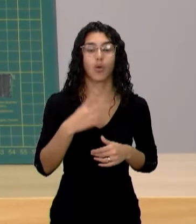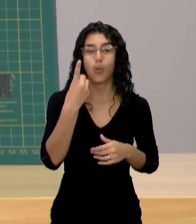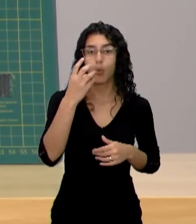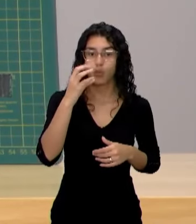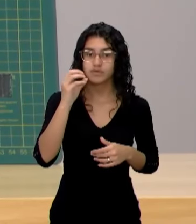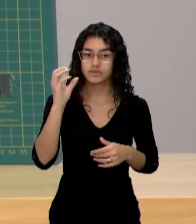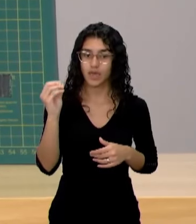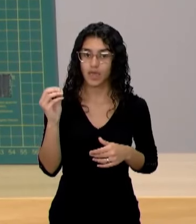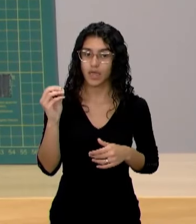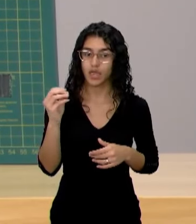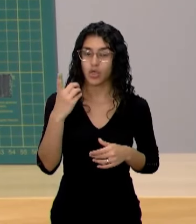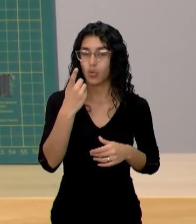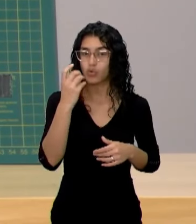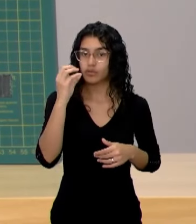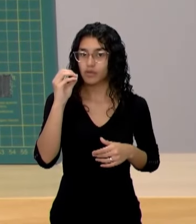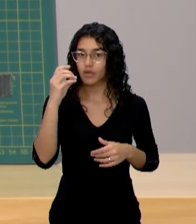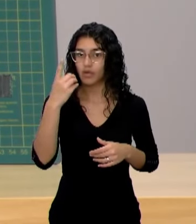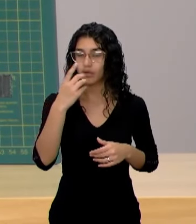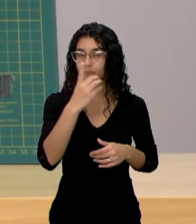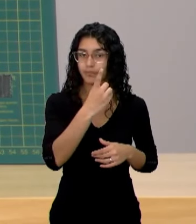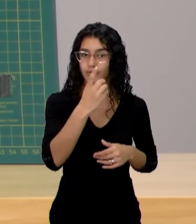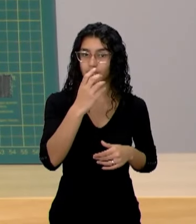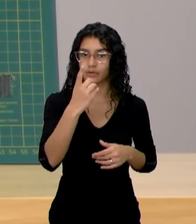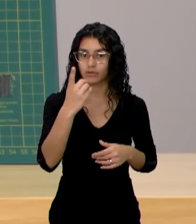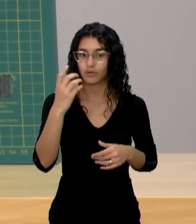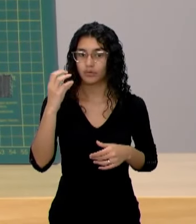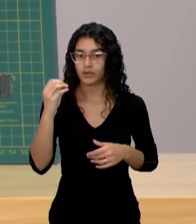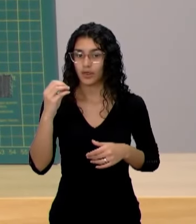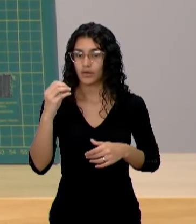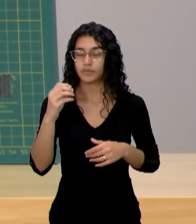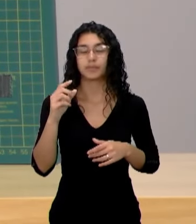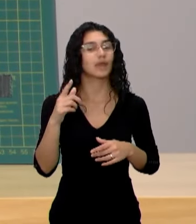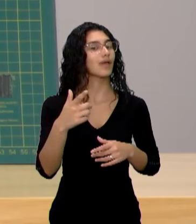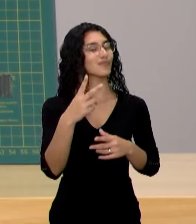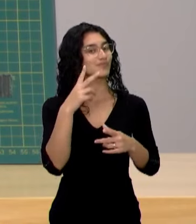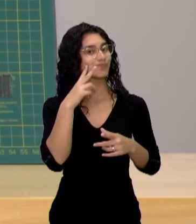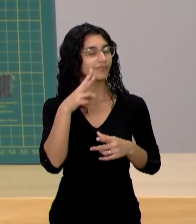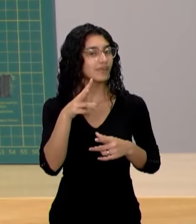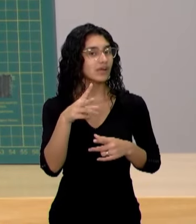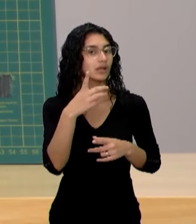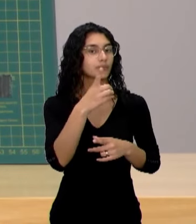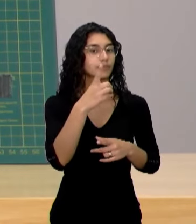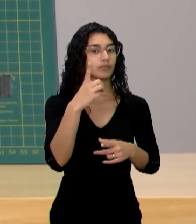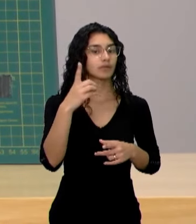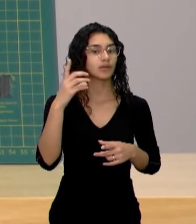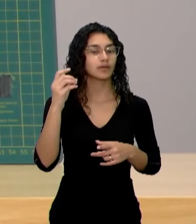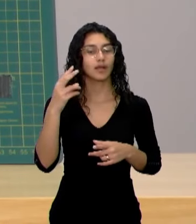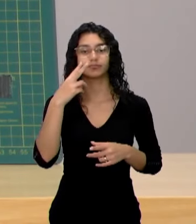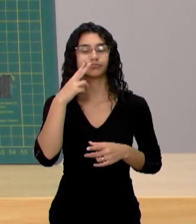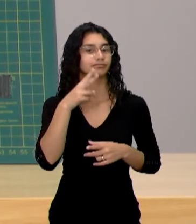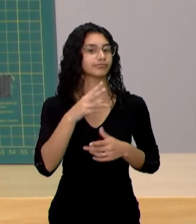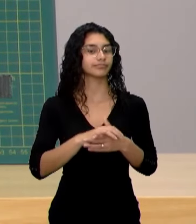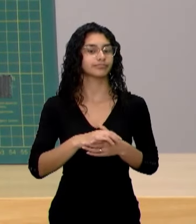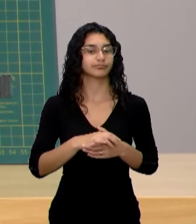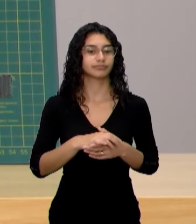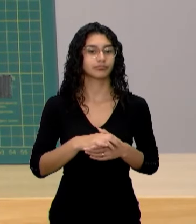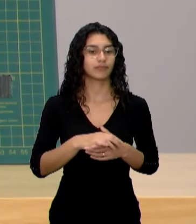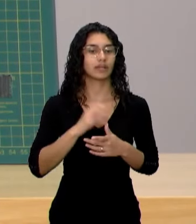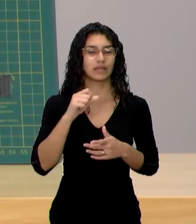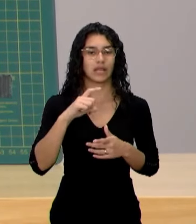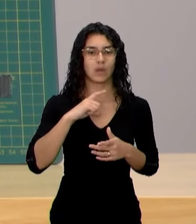ó, e o 110 tá aqui. Eu percebo que o 110 não chegou, né? Seria bom se desse um close. Será que rola um closezinho